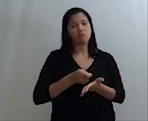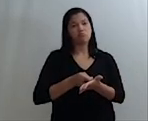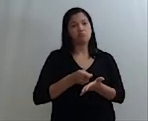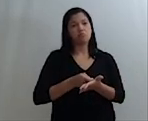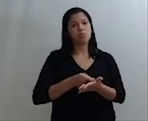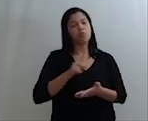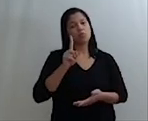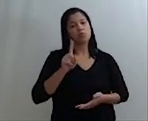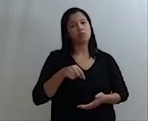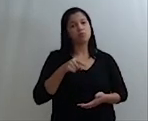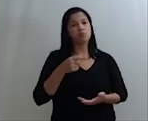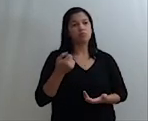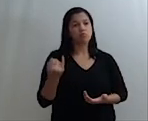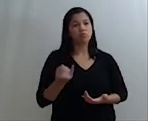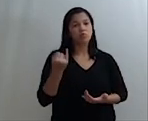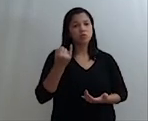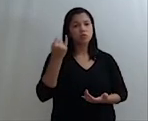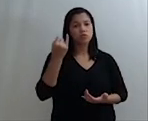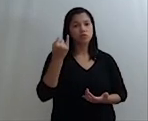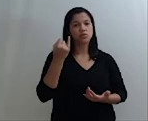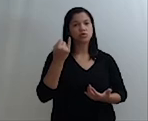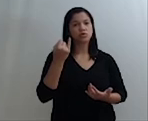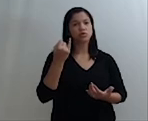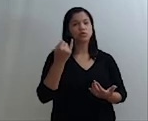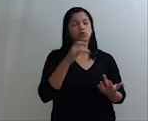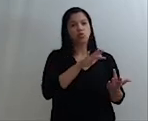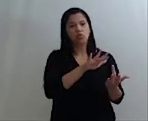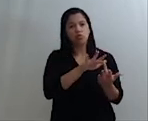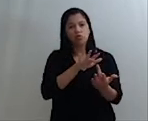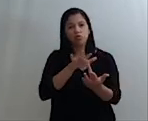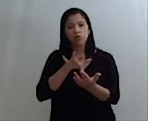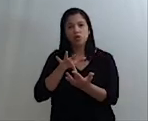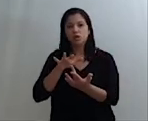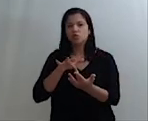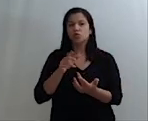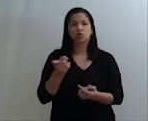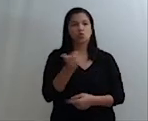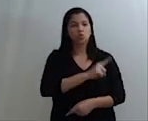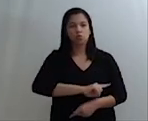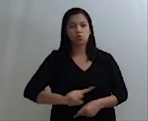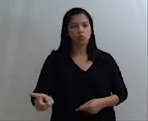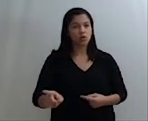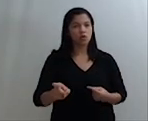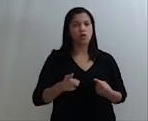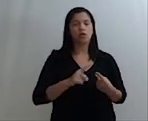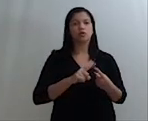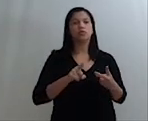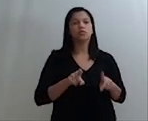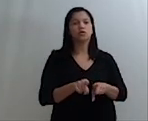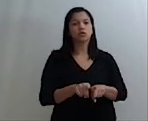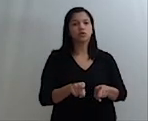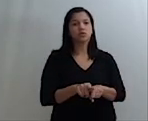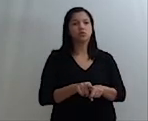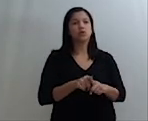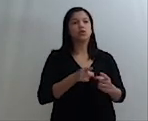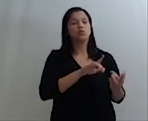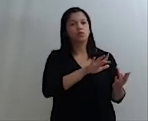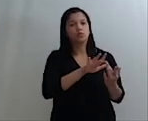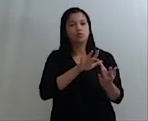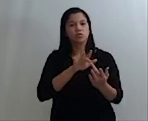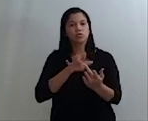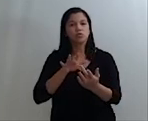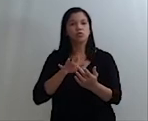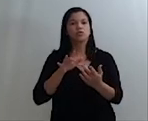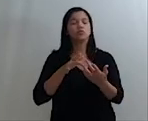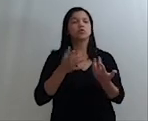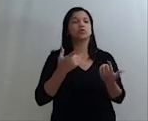a proibição de manter contato com os demais acusados investigados e a proibição de contratar com o poder público mostra-se suficiente para se